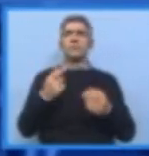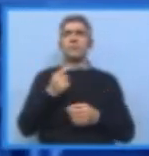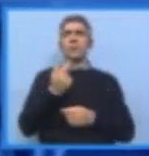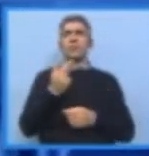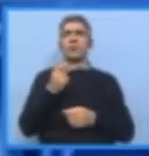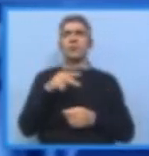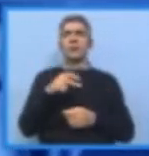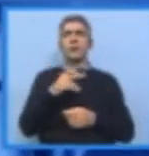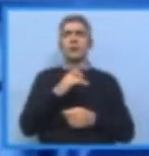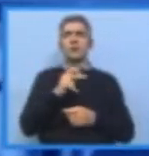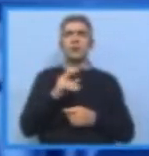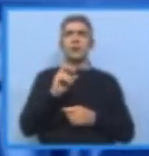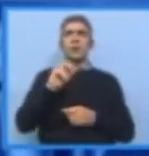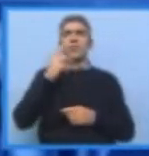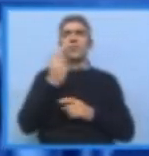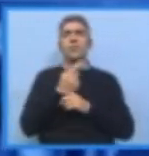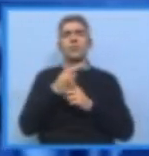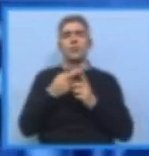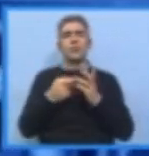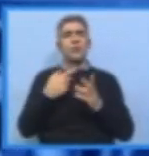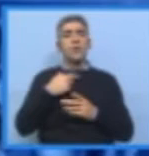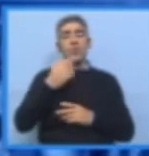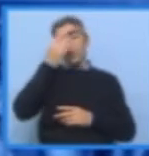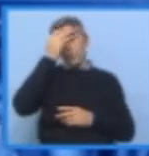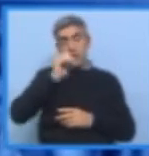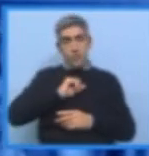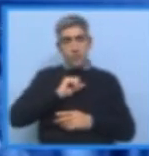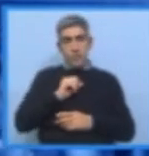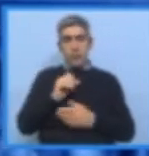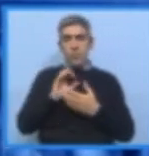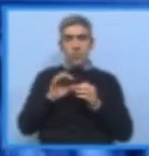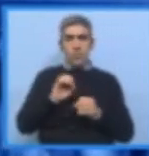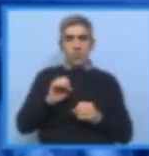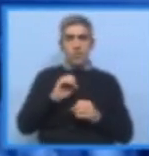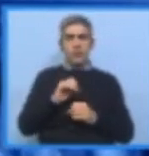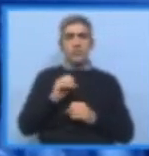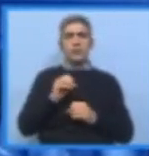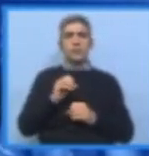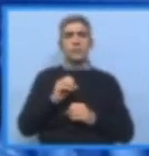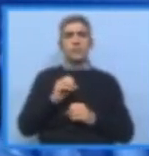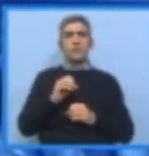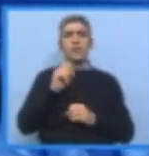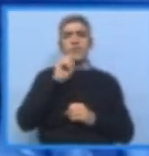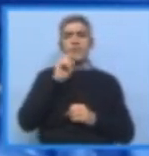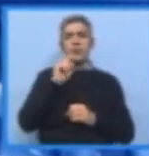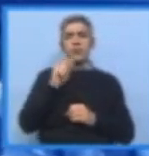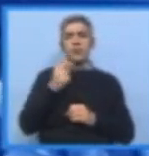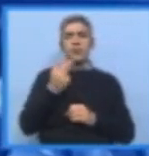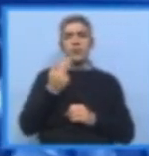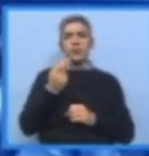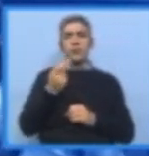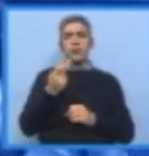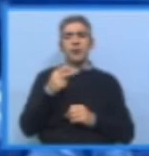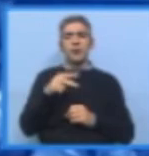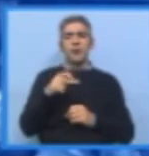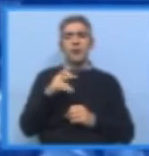eutanásia e coisas... pronto. Porque eu não entendo que necessariamente uma pessoa, por defender a eutanásia, é uma má pessoa, de maneira